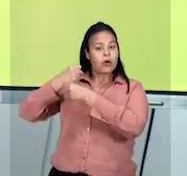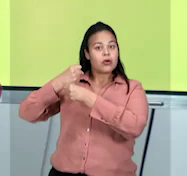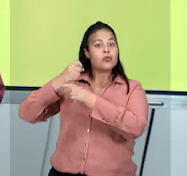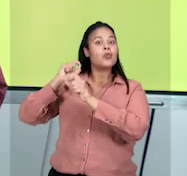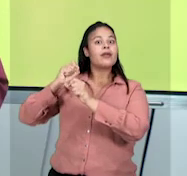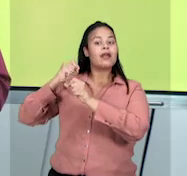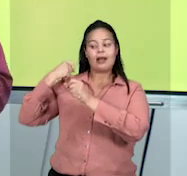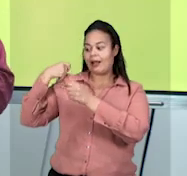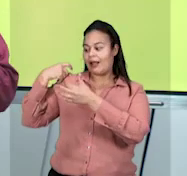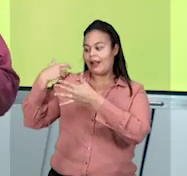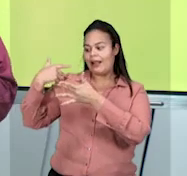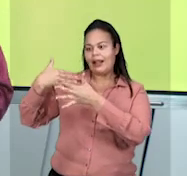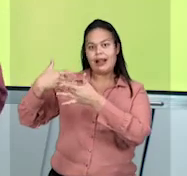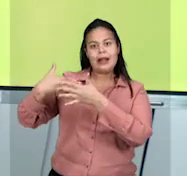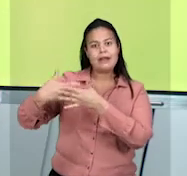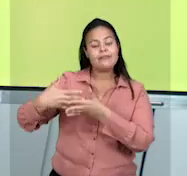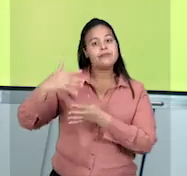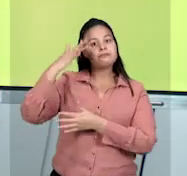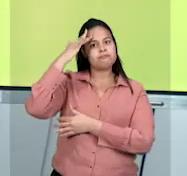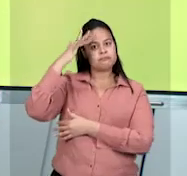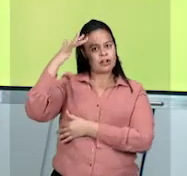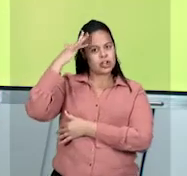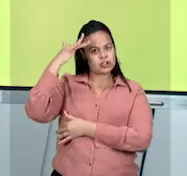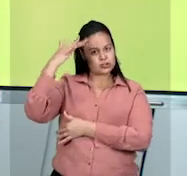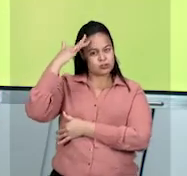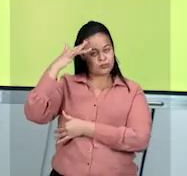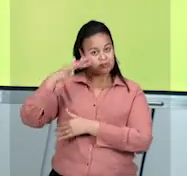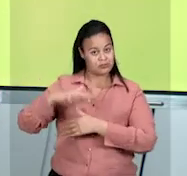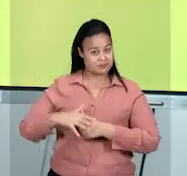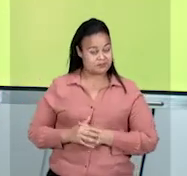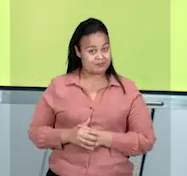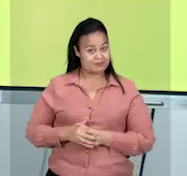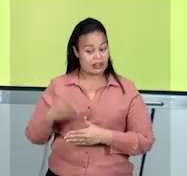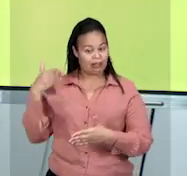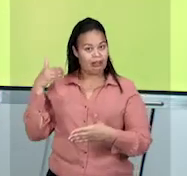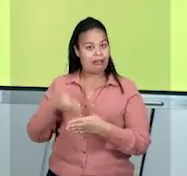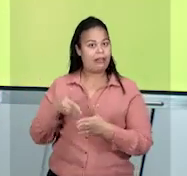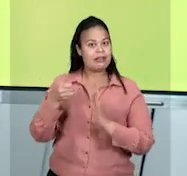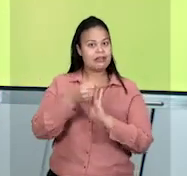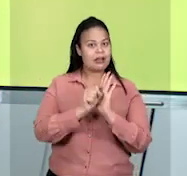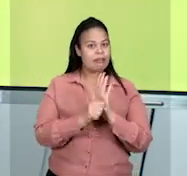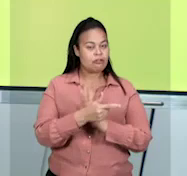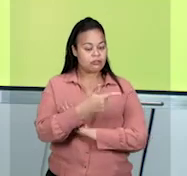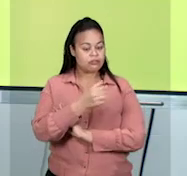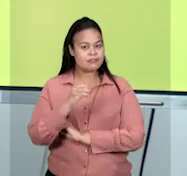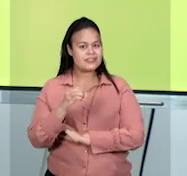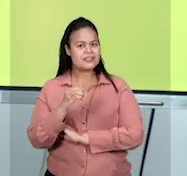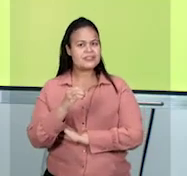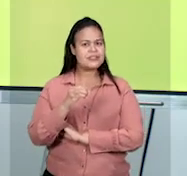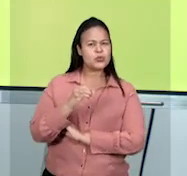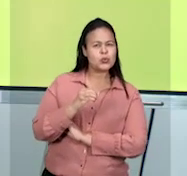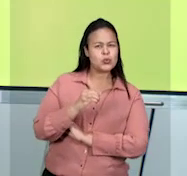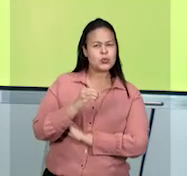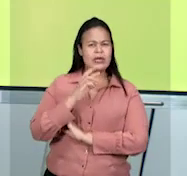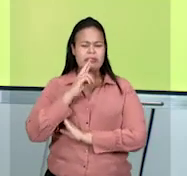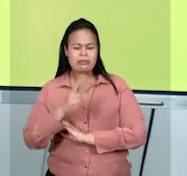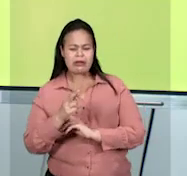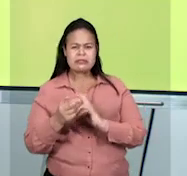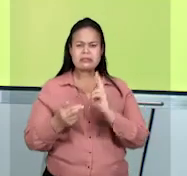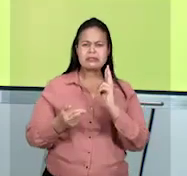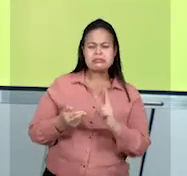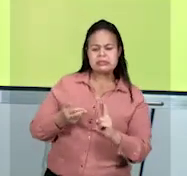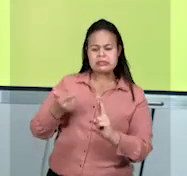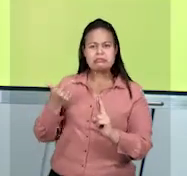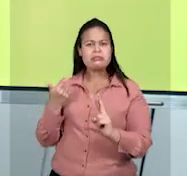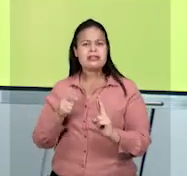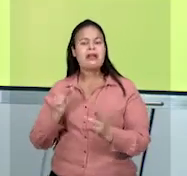filosófica. E essa construção filosófica, quando chega no século XX, ela começa a não responder